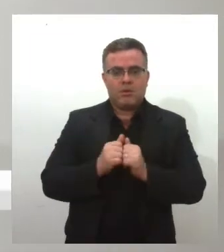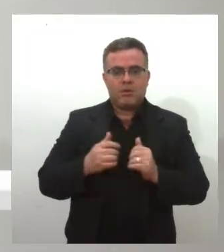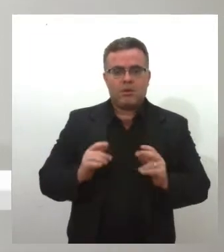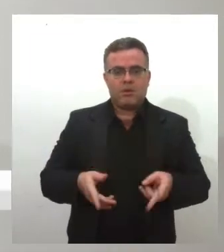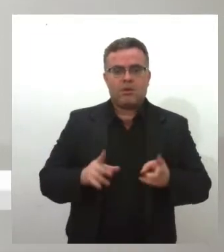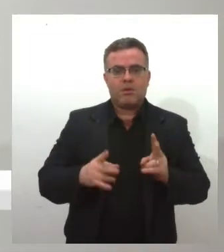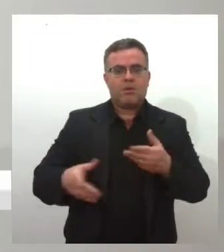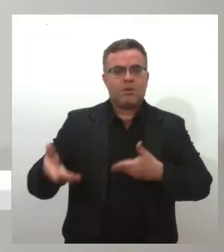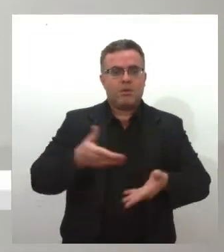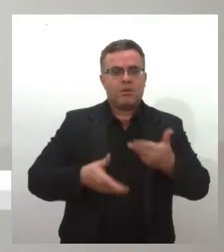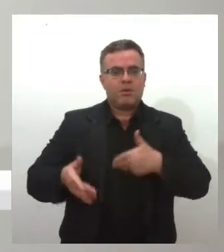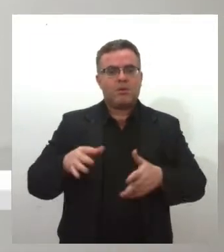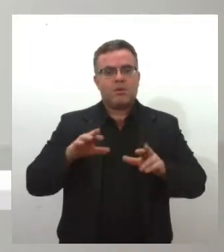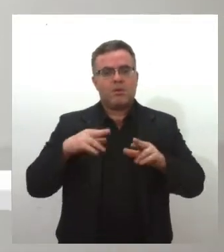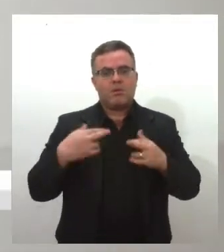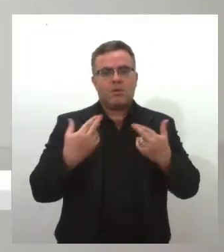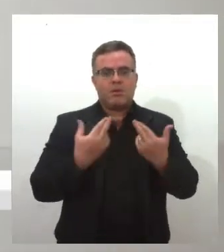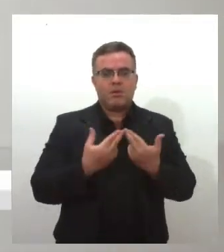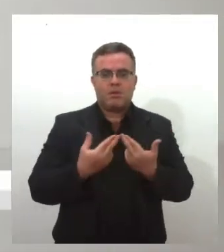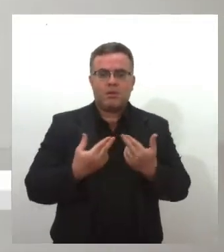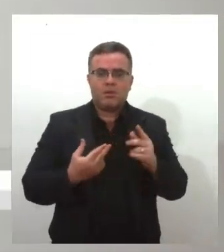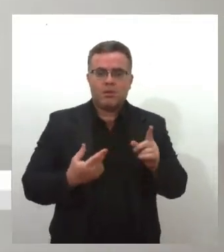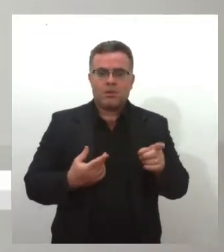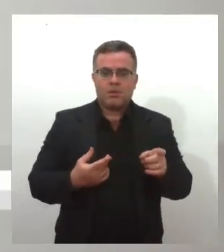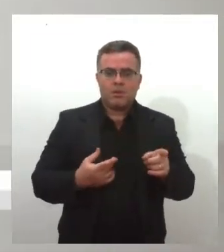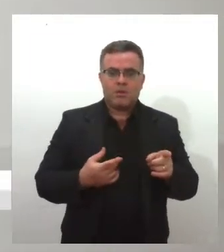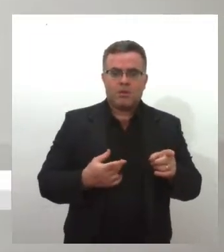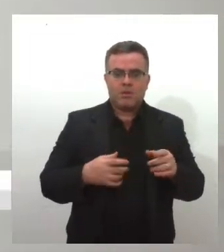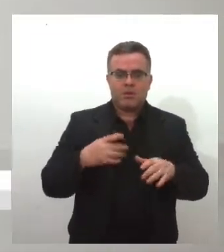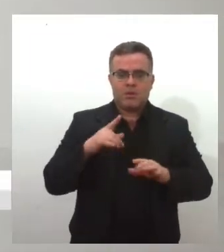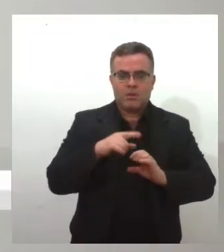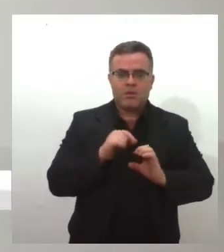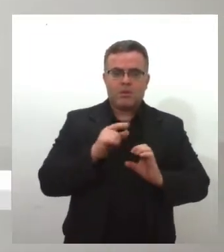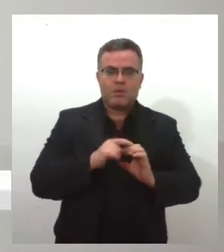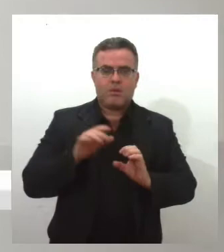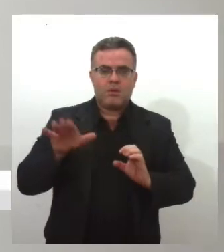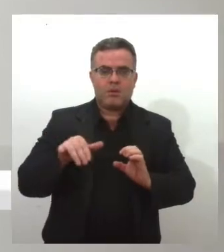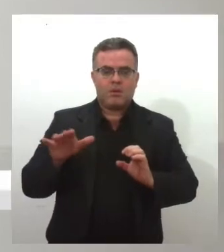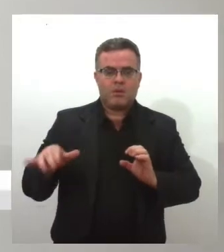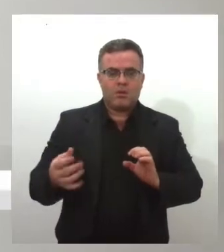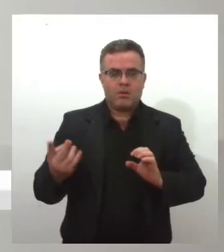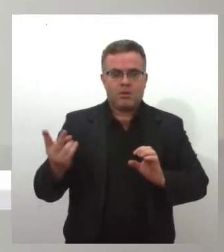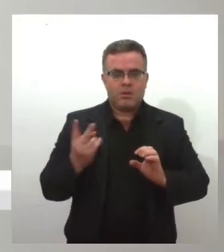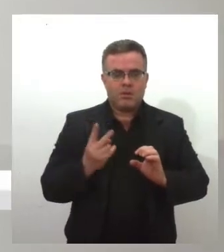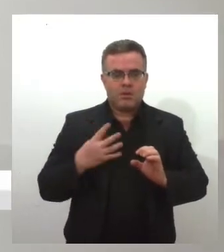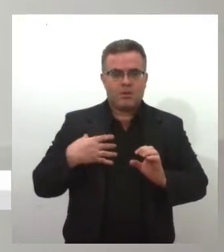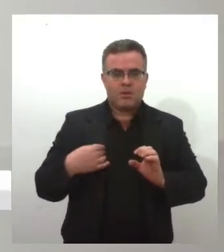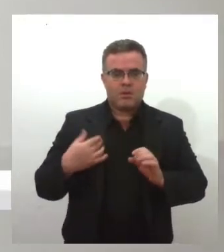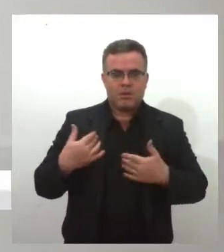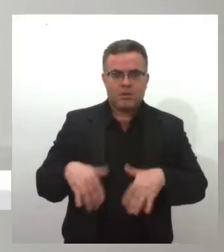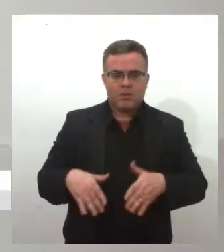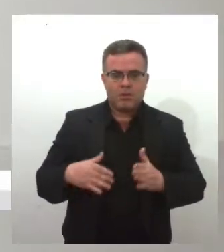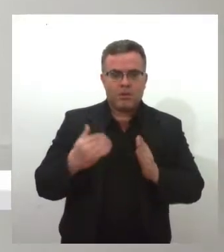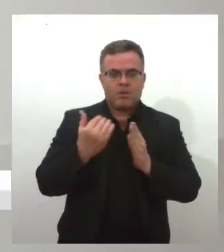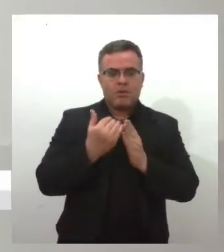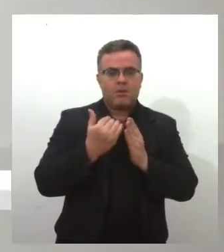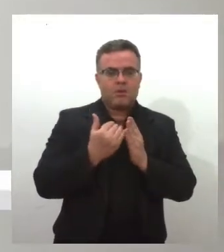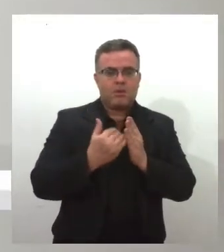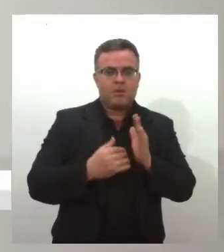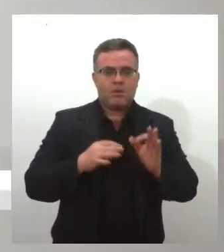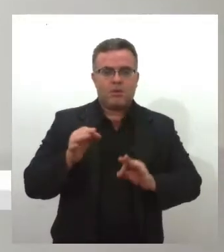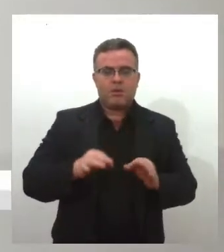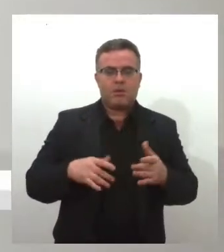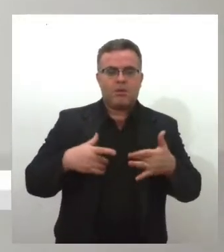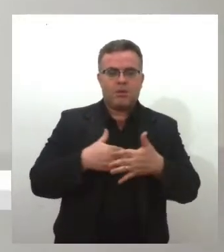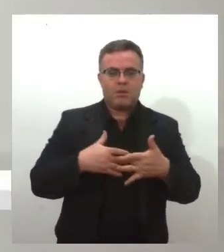juntas, em reuniões de empreendedores, em reuniões de desenvolvimento de plano de governo para a própria cidade.